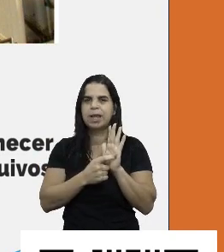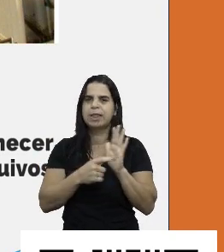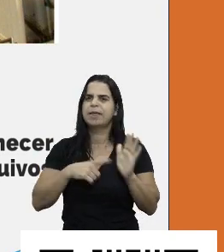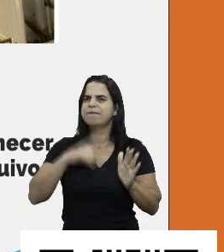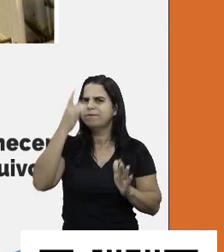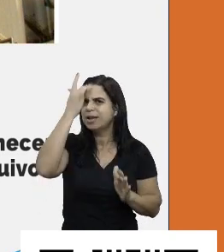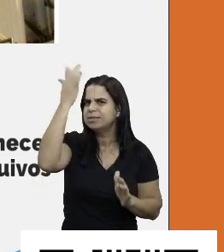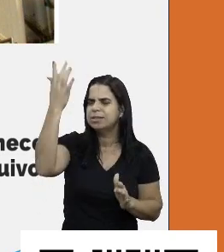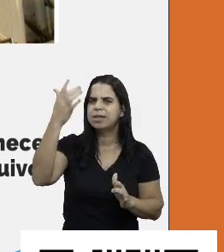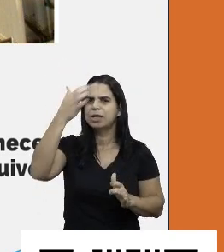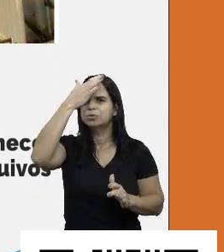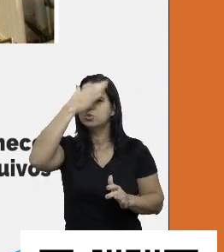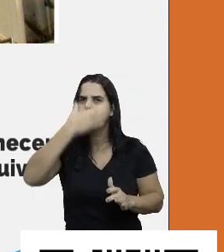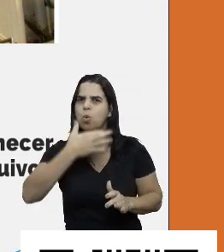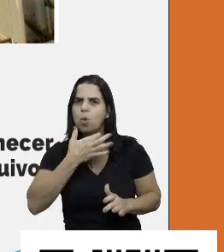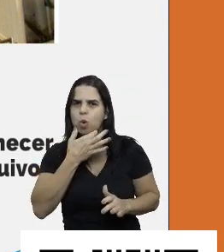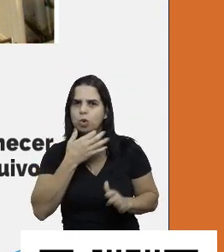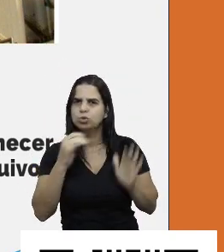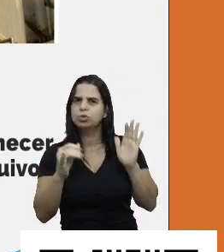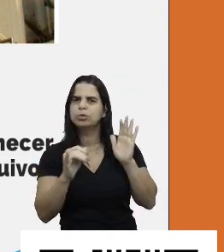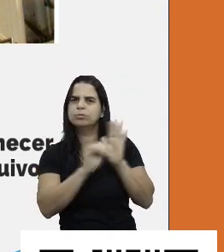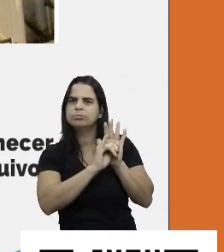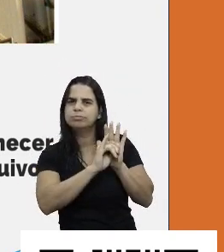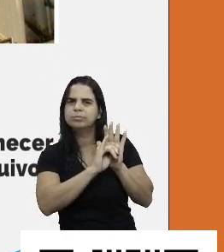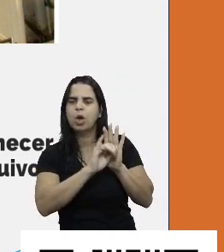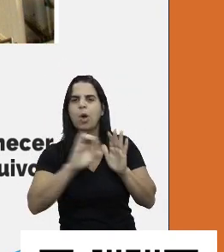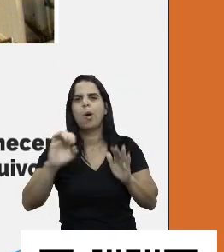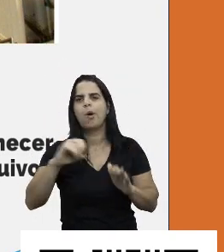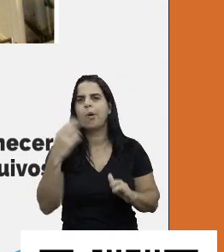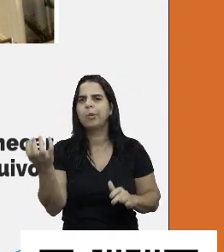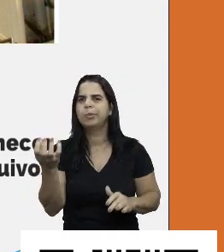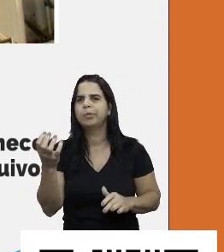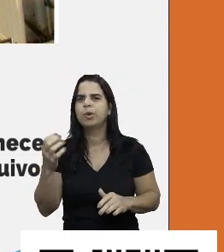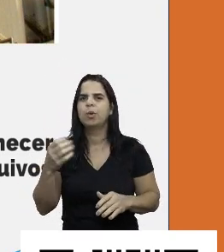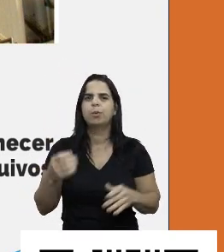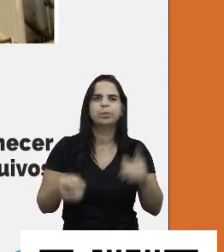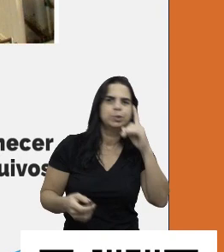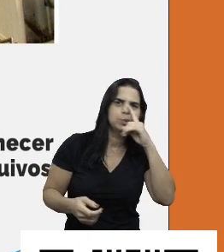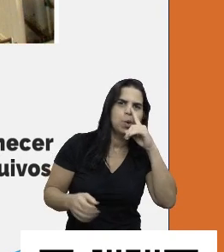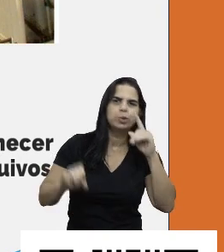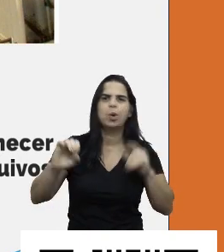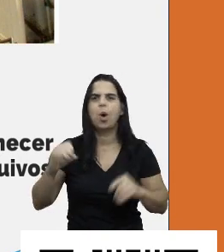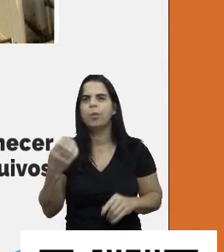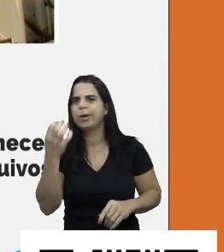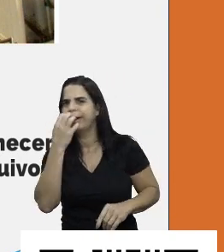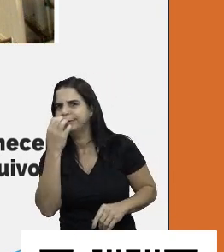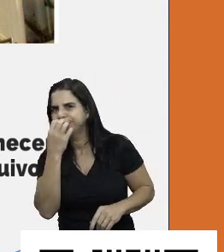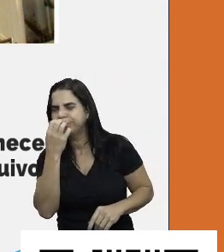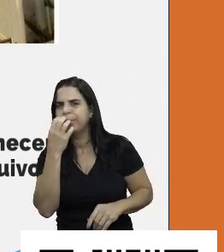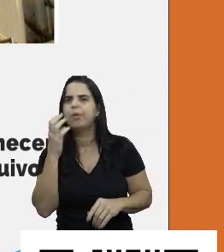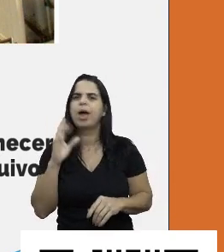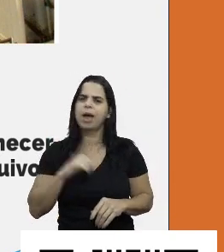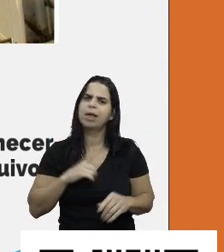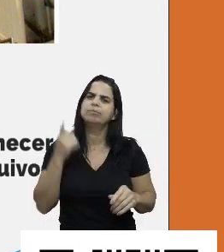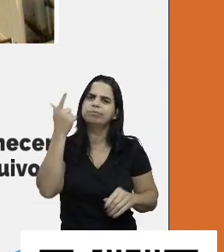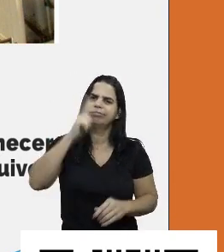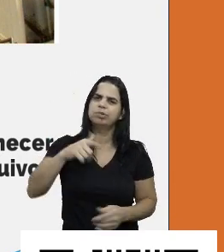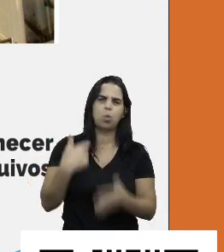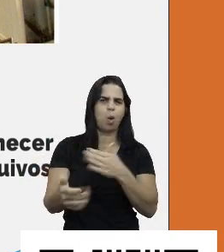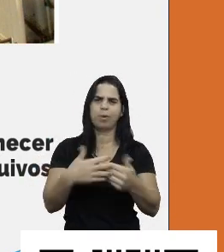ou identificar lá o cu que ou o chiuaua que a IBM trouxe agora pouco ela consegue identificar qualquer coisa